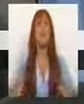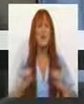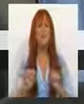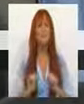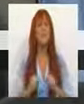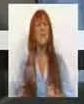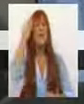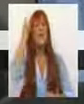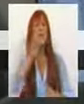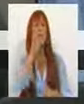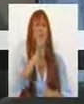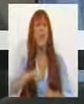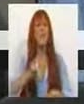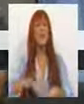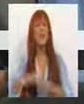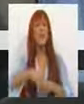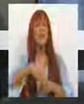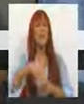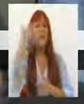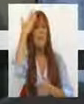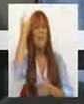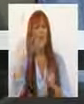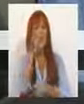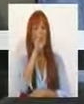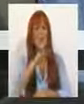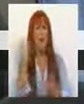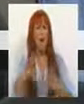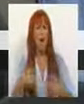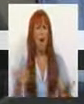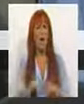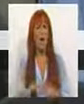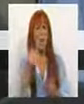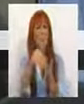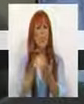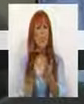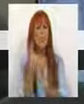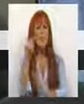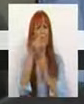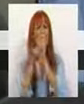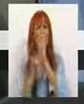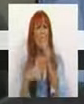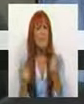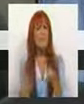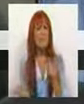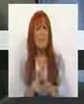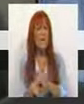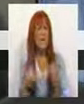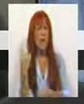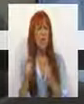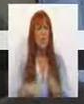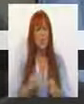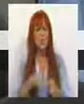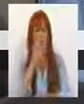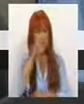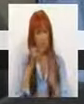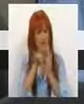sua previsão em termos de aplicação temporal? Se há alguma previsão para a aplicação ou introdução de algumas normas legislativas, algum sentido que